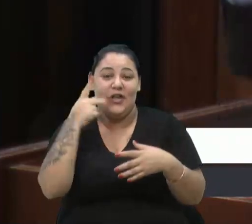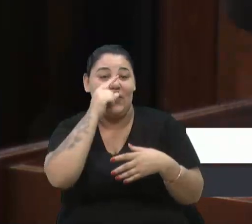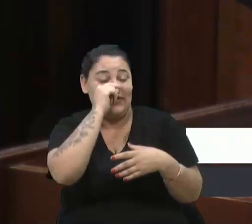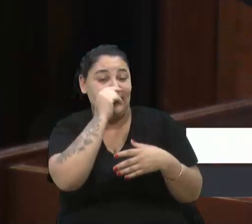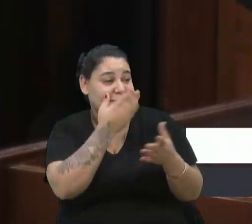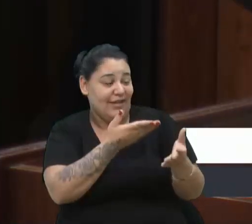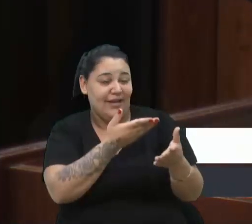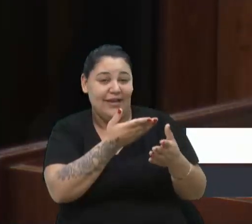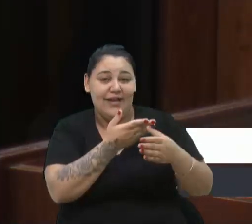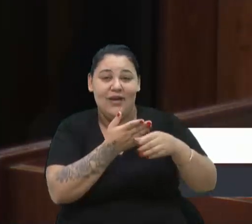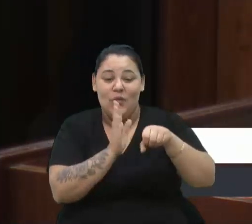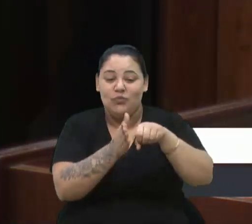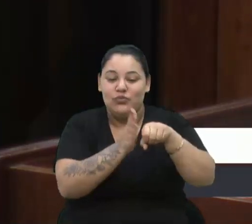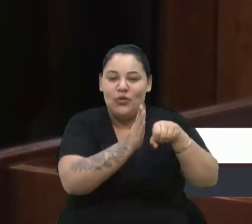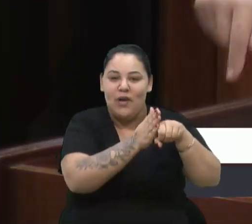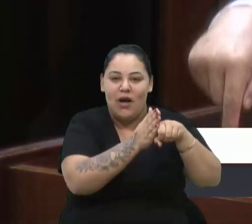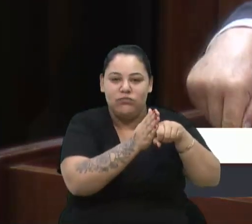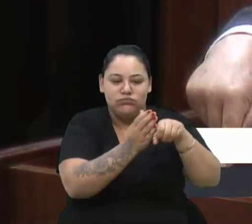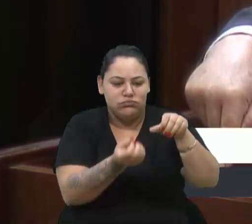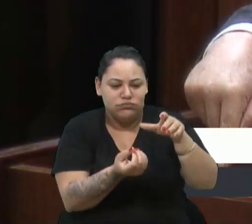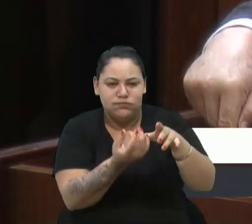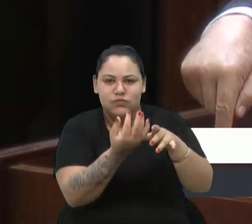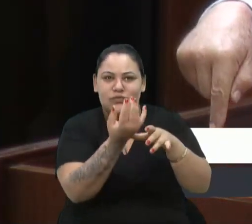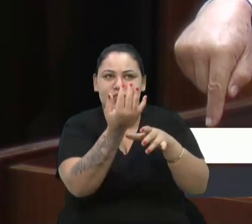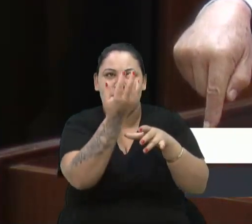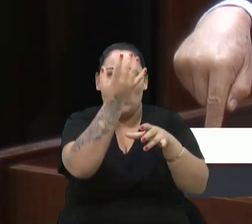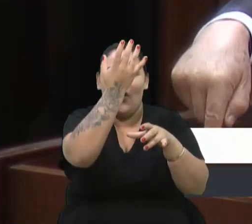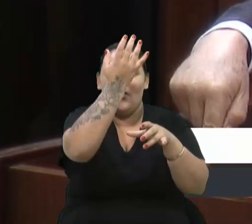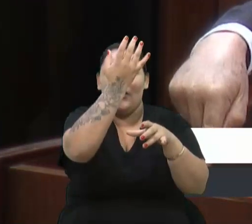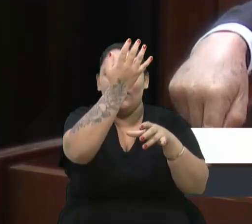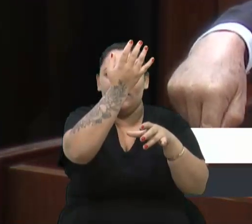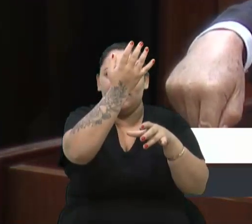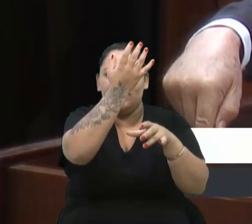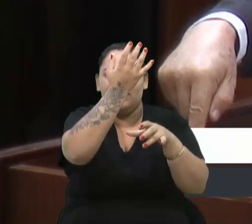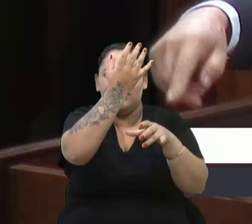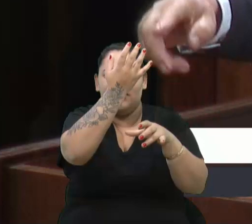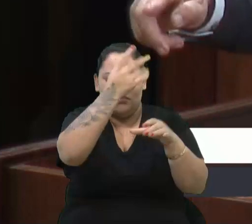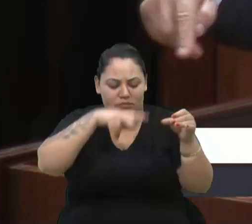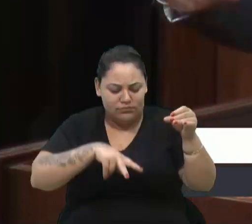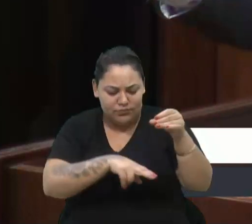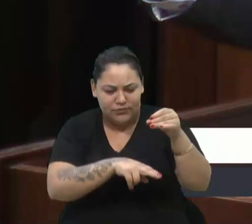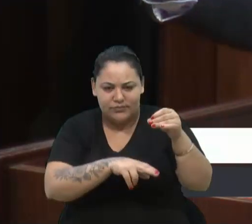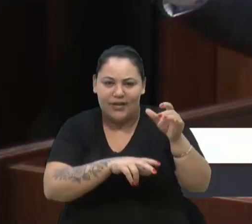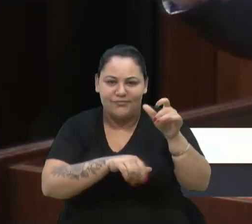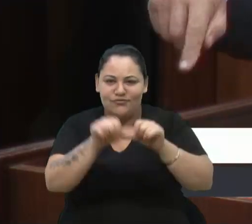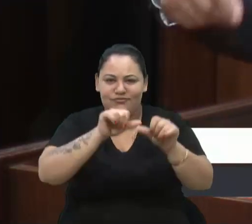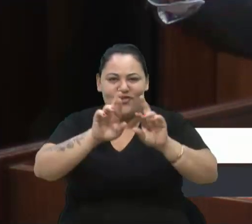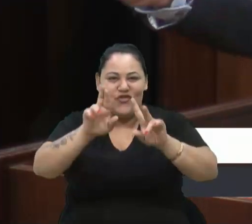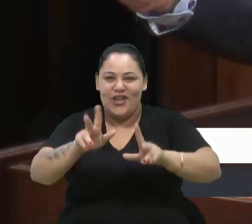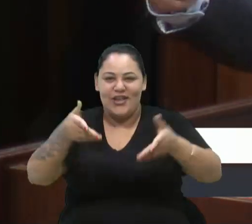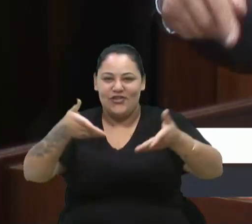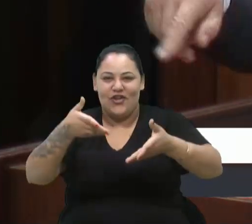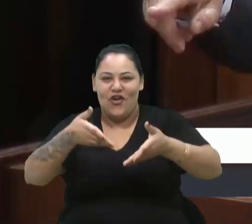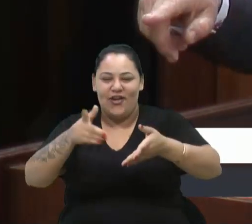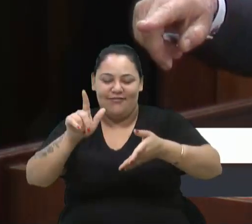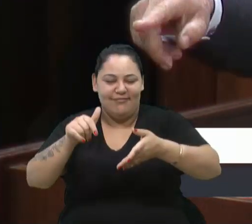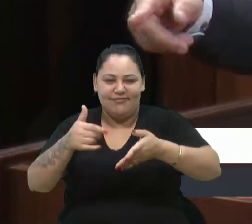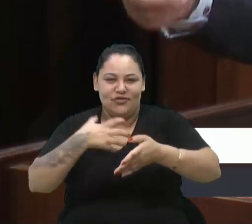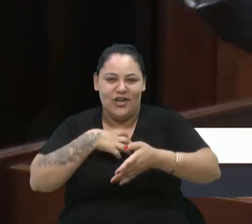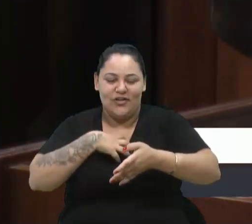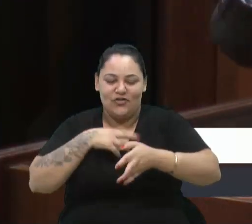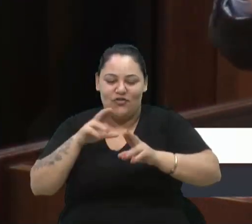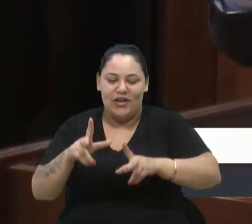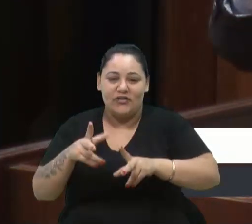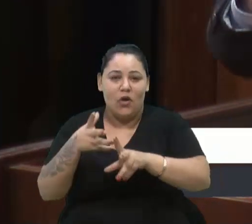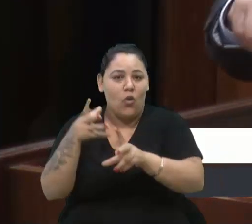o tomate sobe estão colhendo tomate não rumo na ponta vindo para baixo isso se torna um lucro a mais que muitas vezes